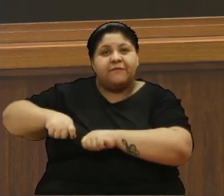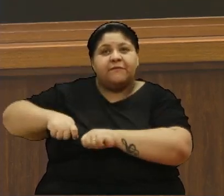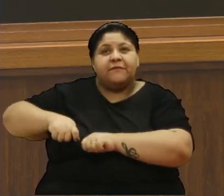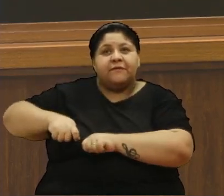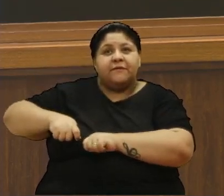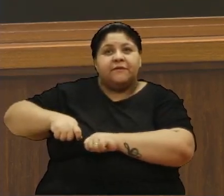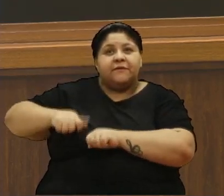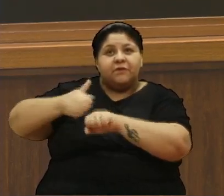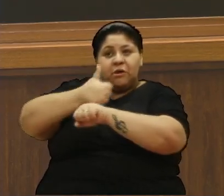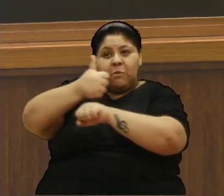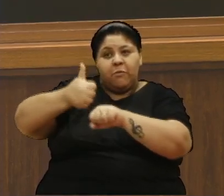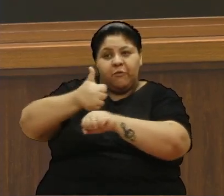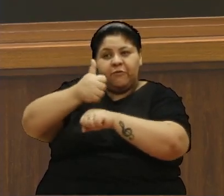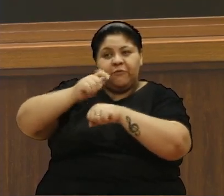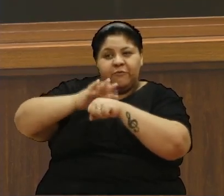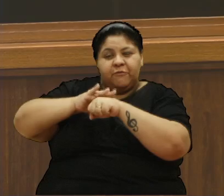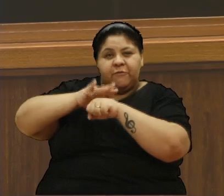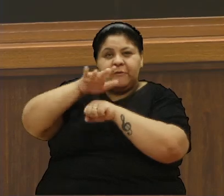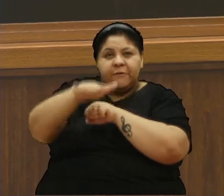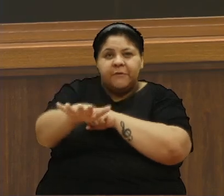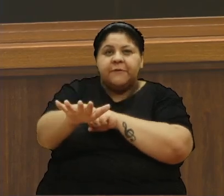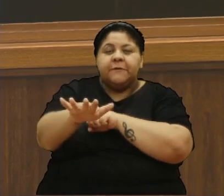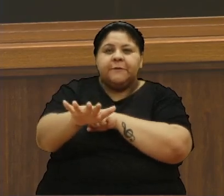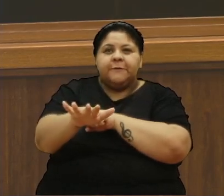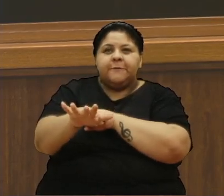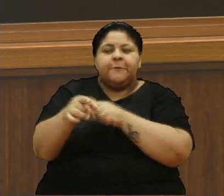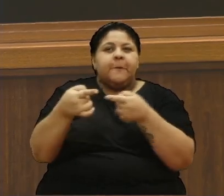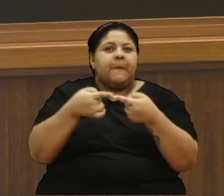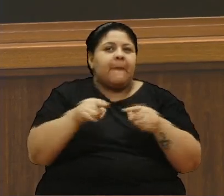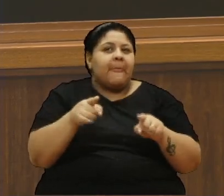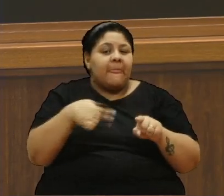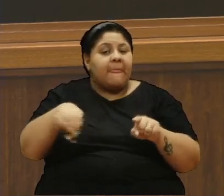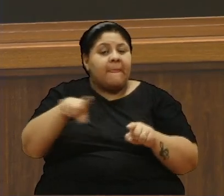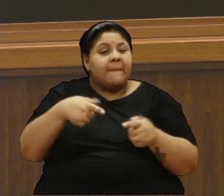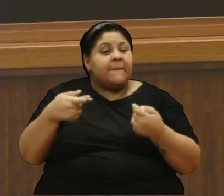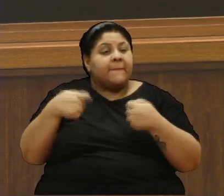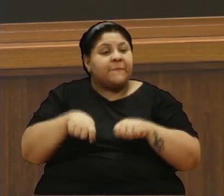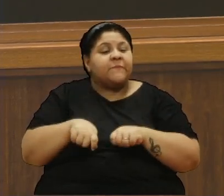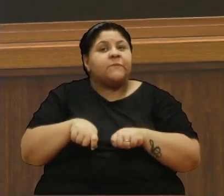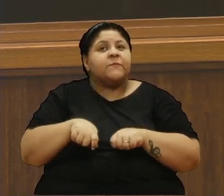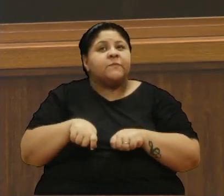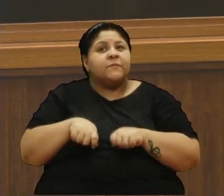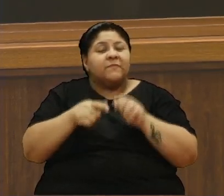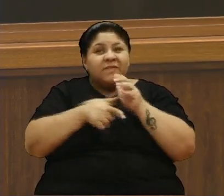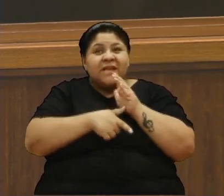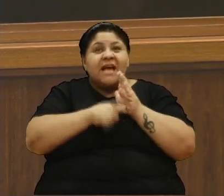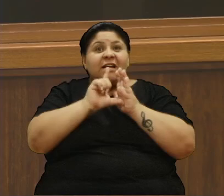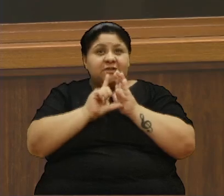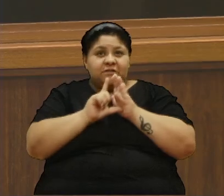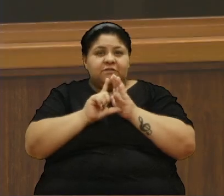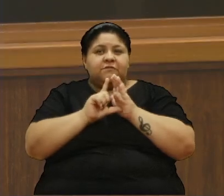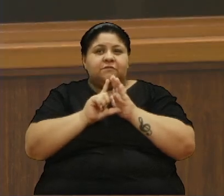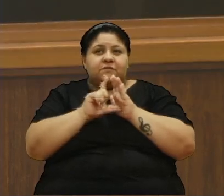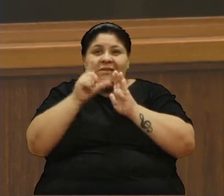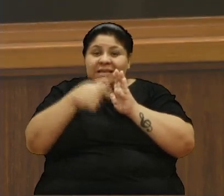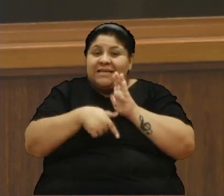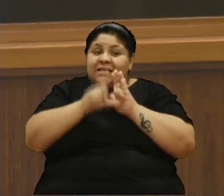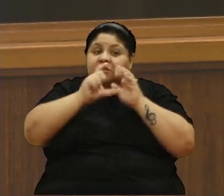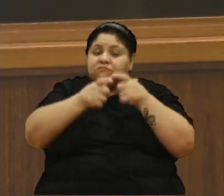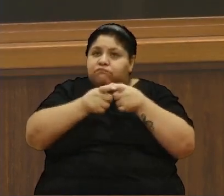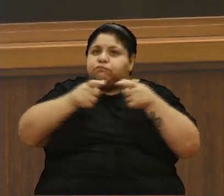de endemia, mas nós precisamos, antes disso, antes de